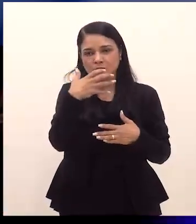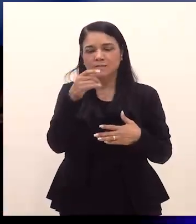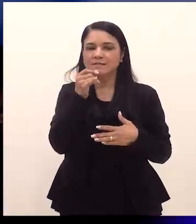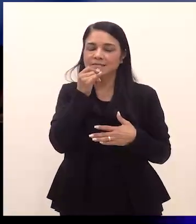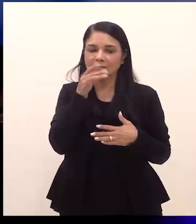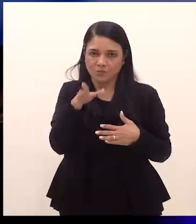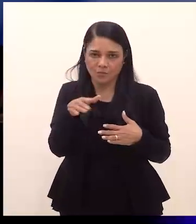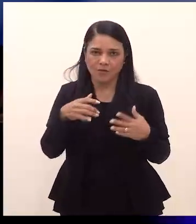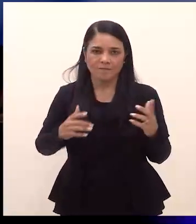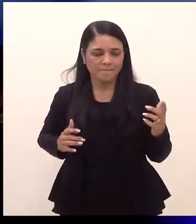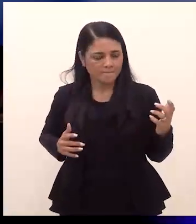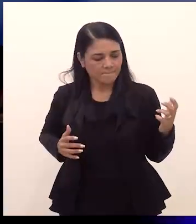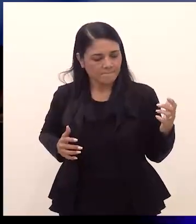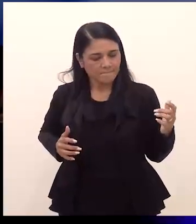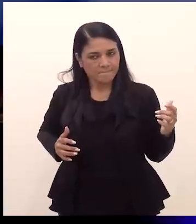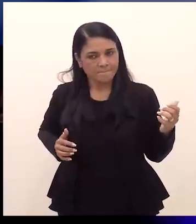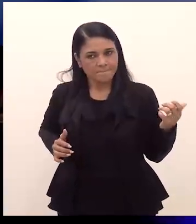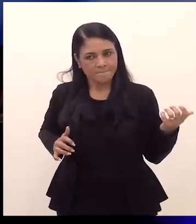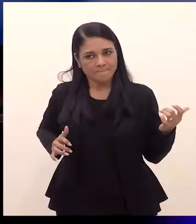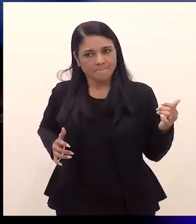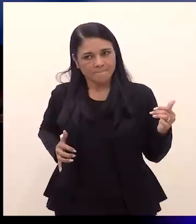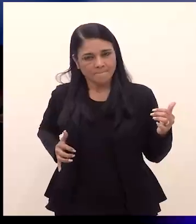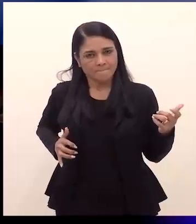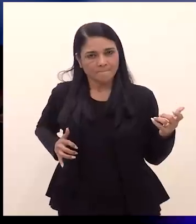como música, né? Por exemplo, se eu tocar isso aqui,